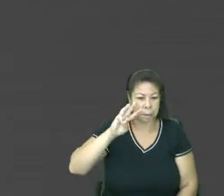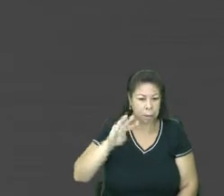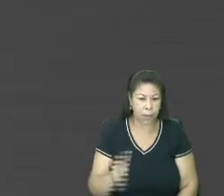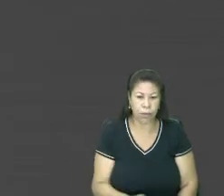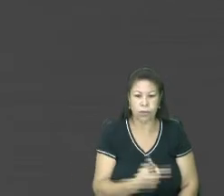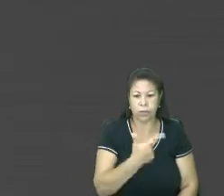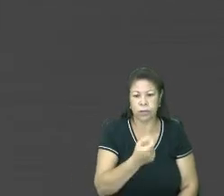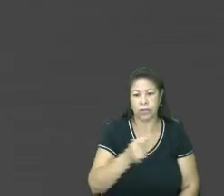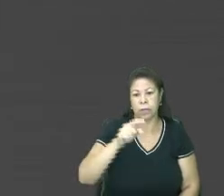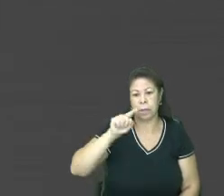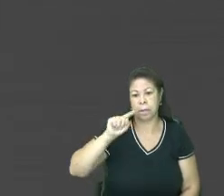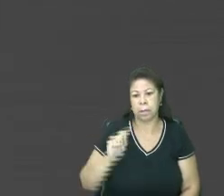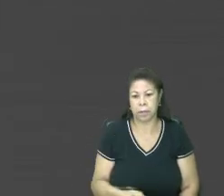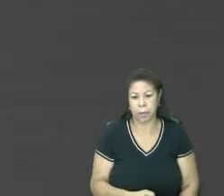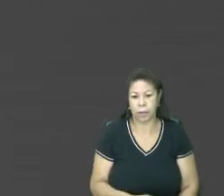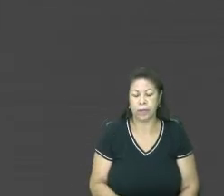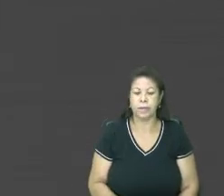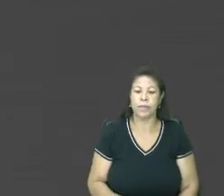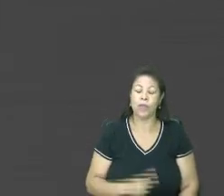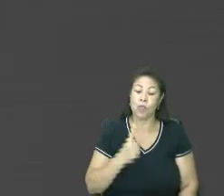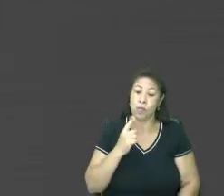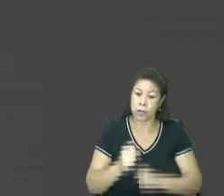4.200.000 e no total do ano